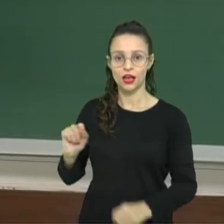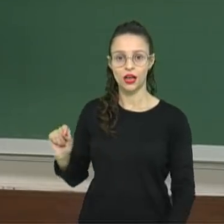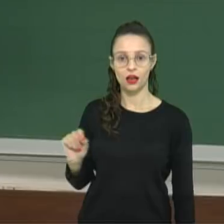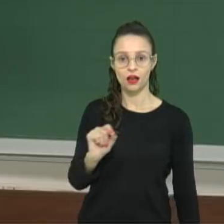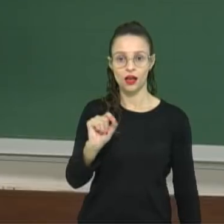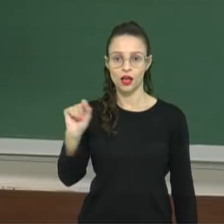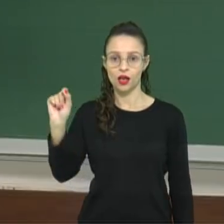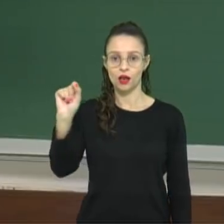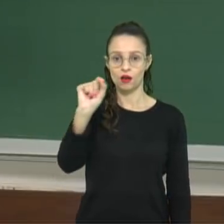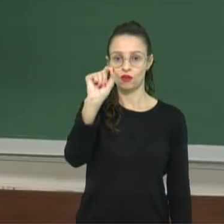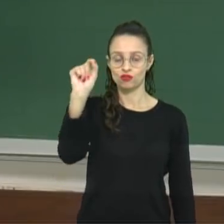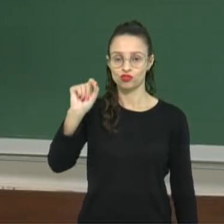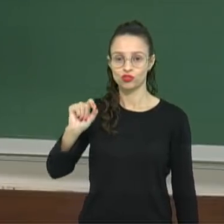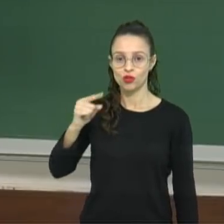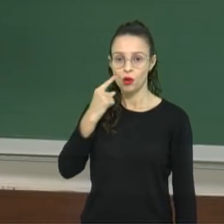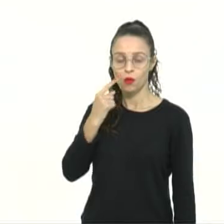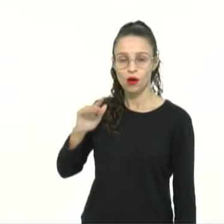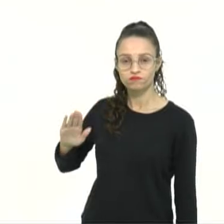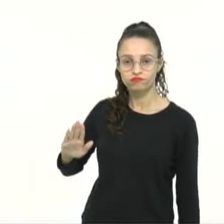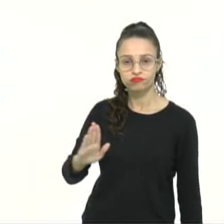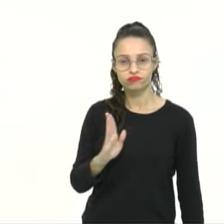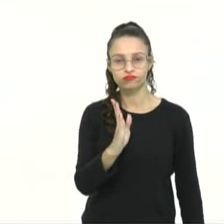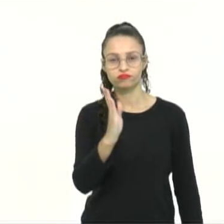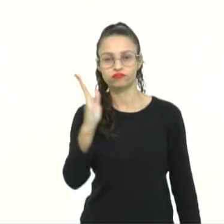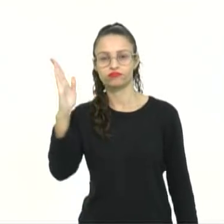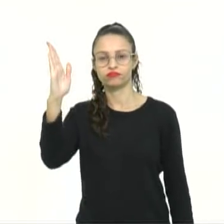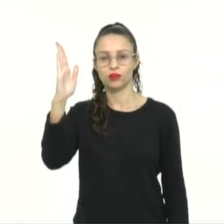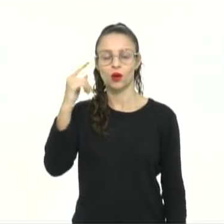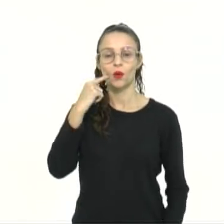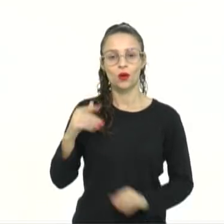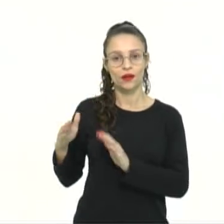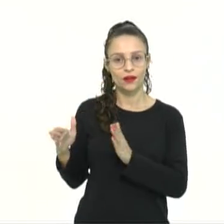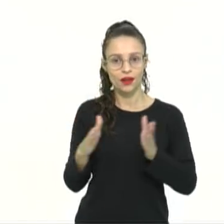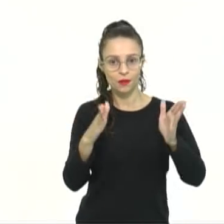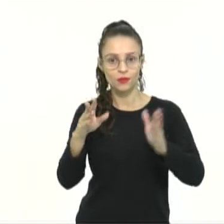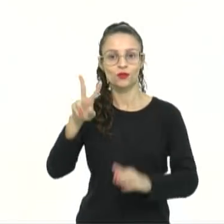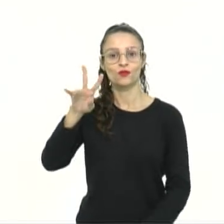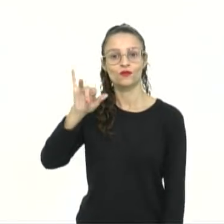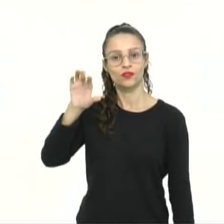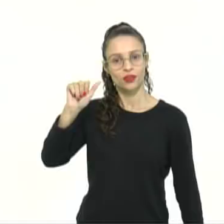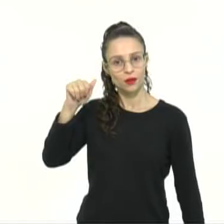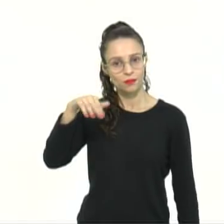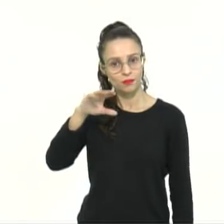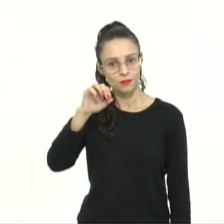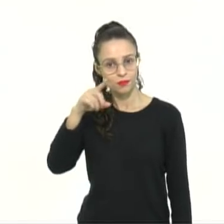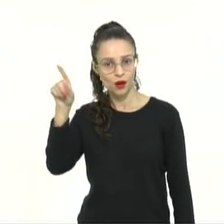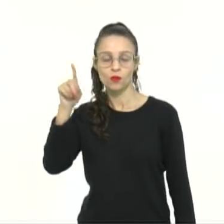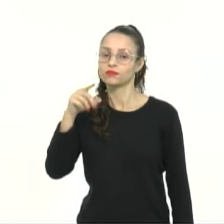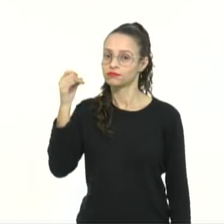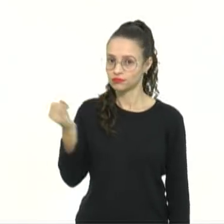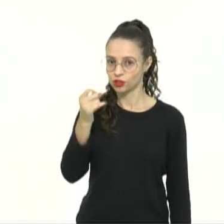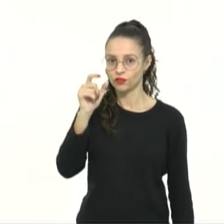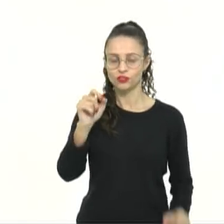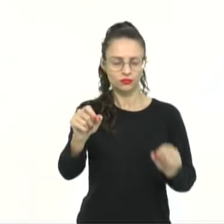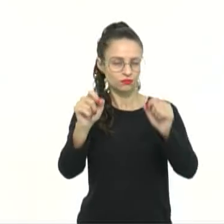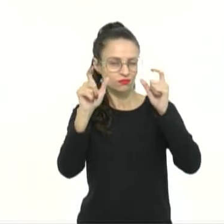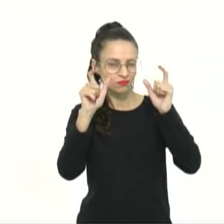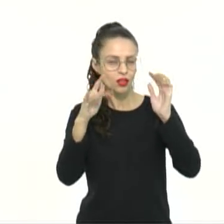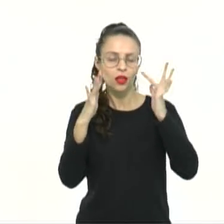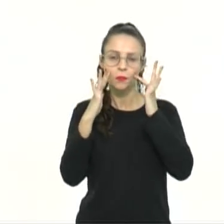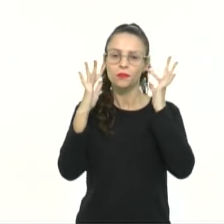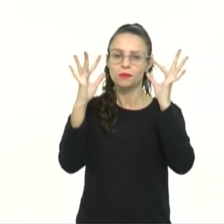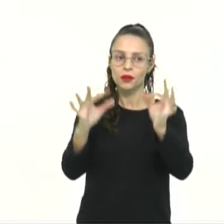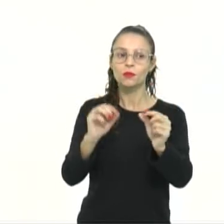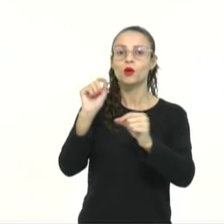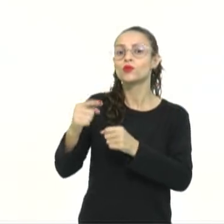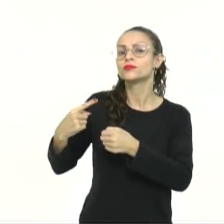e o percurso dentro do nosso estado do caminho de Viamão, certo? Então, é importante observar bem ali quais